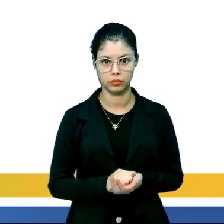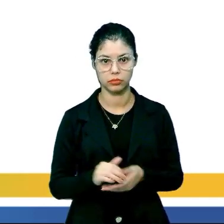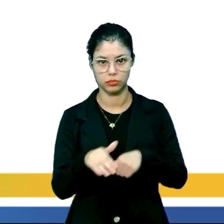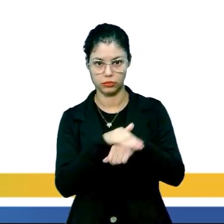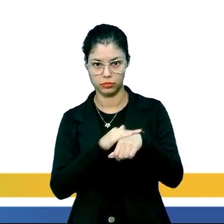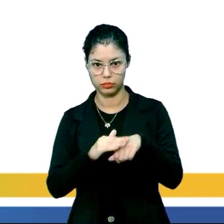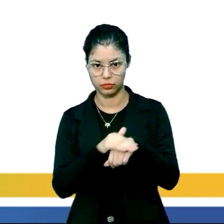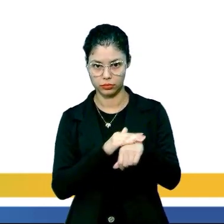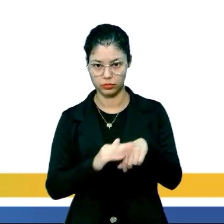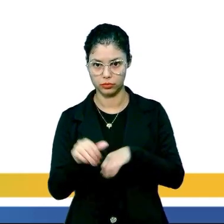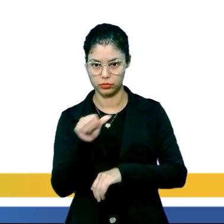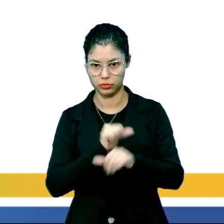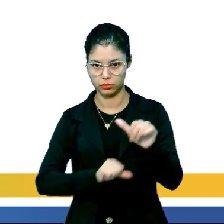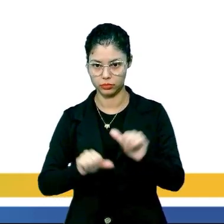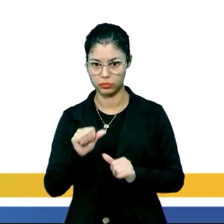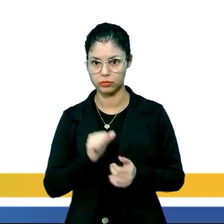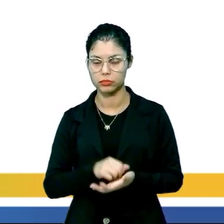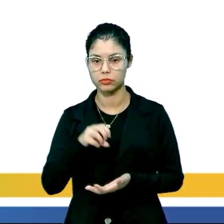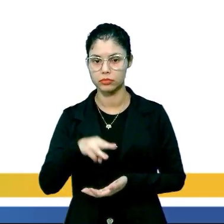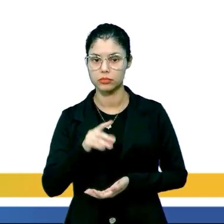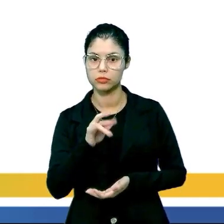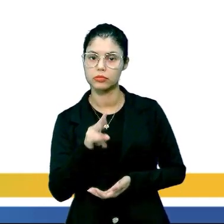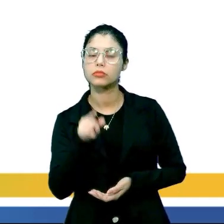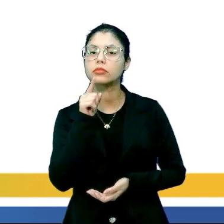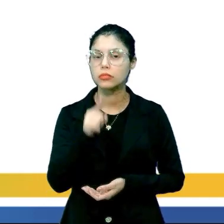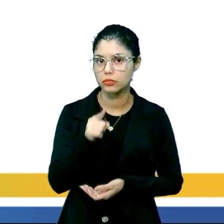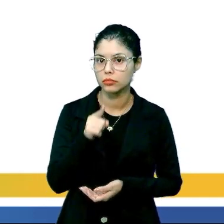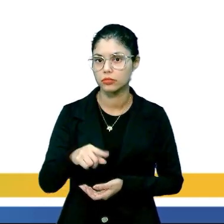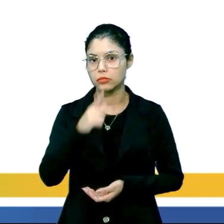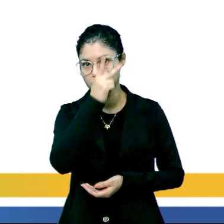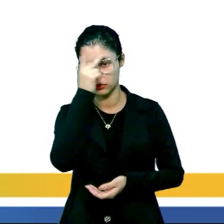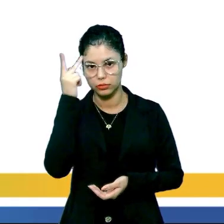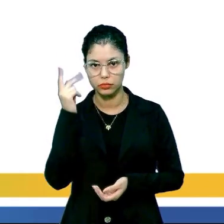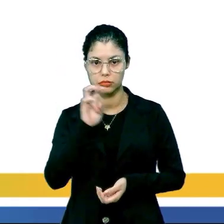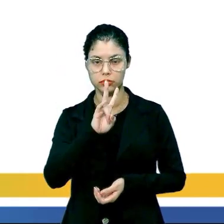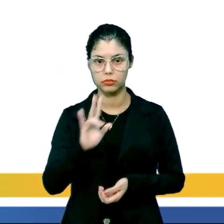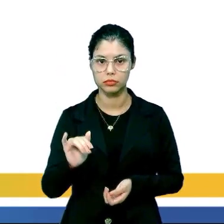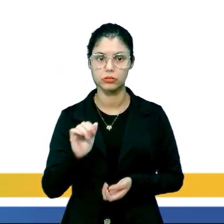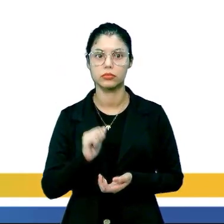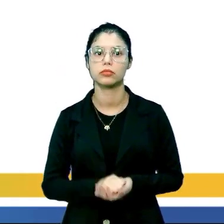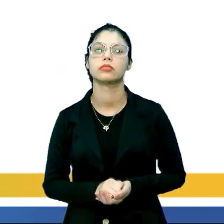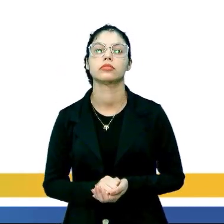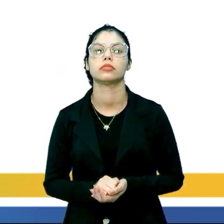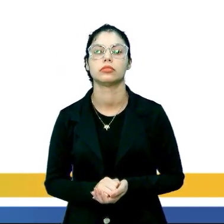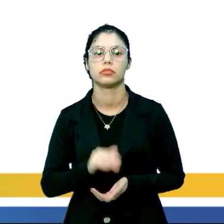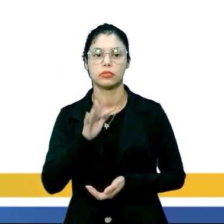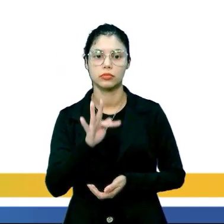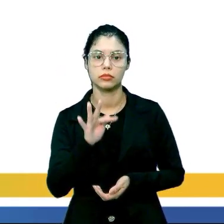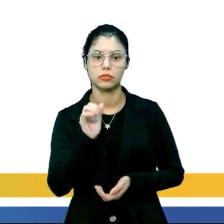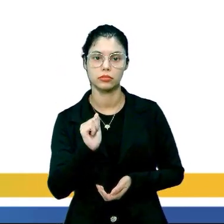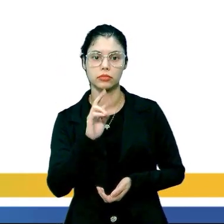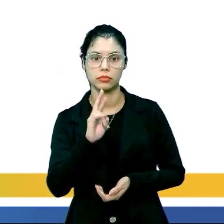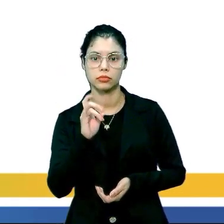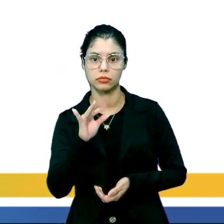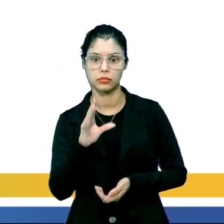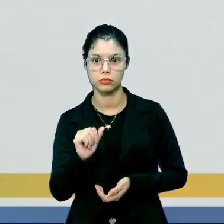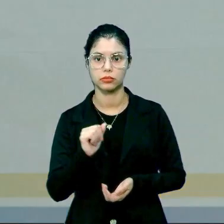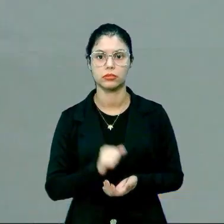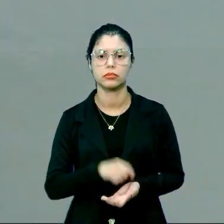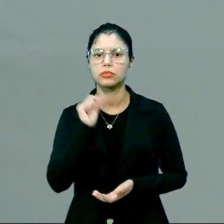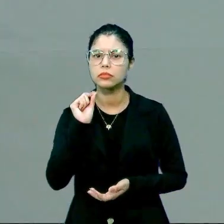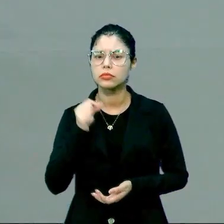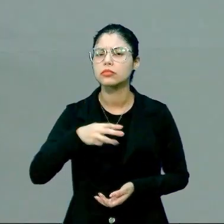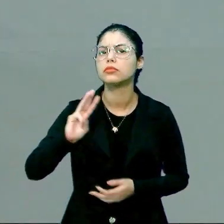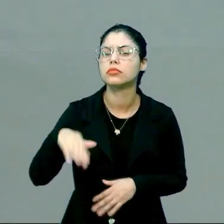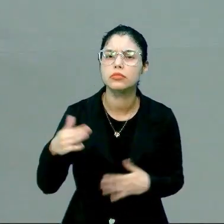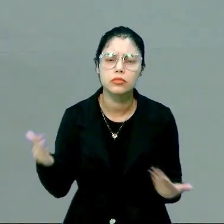tecido, ele se transforma em macrófago. É ele, pessoal, que vai fazer a fagocitose dos antígenos. Quem são